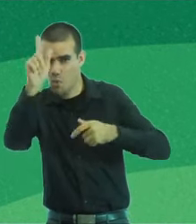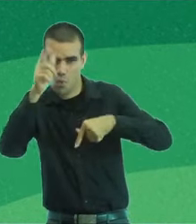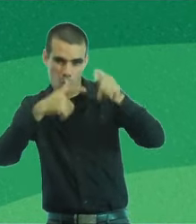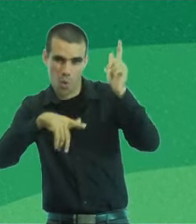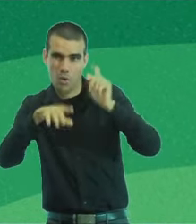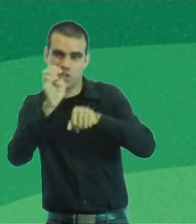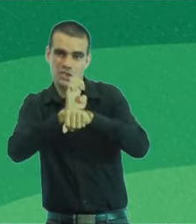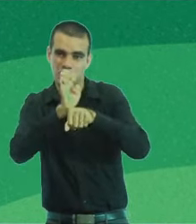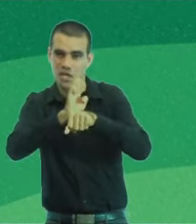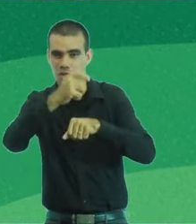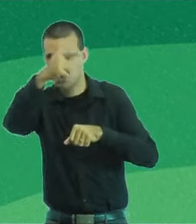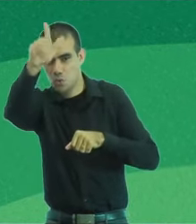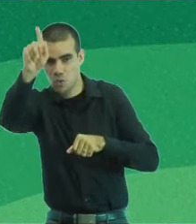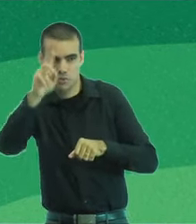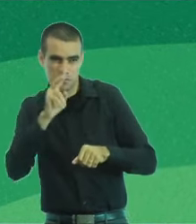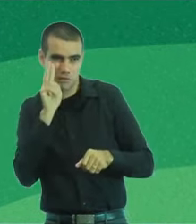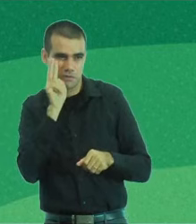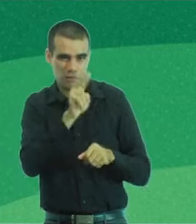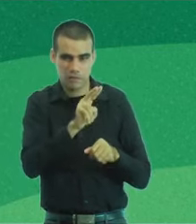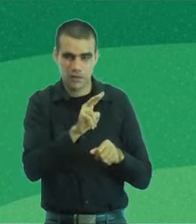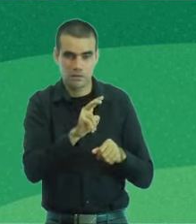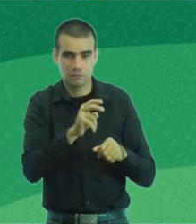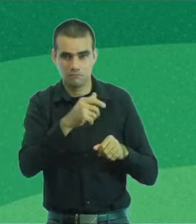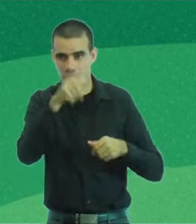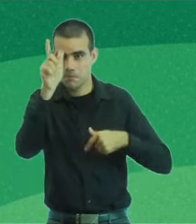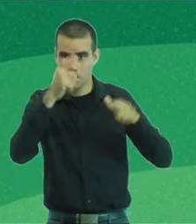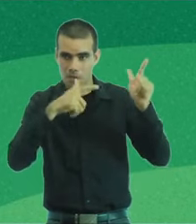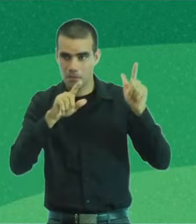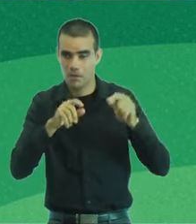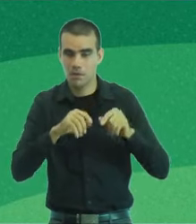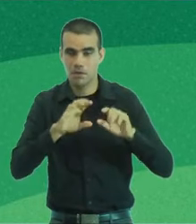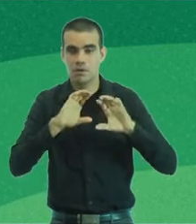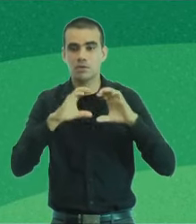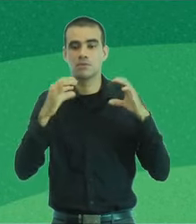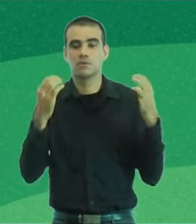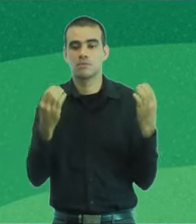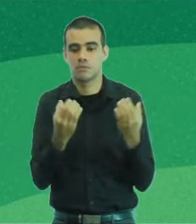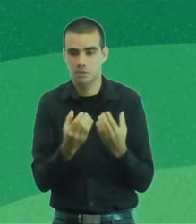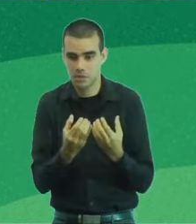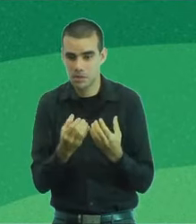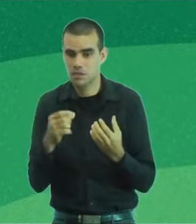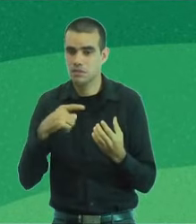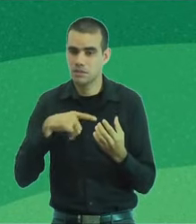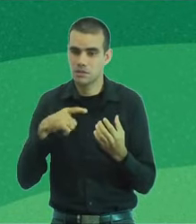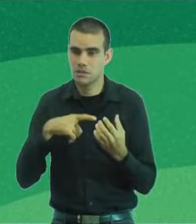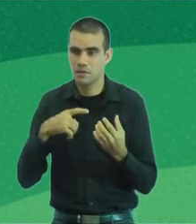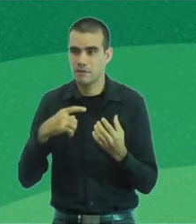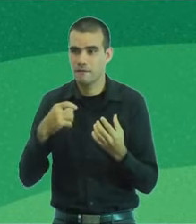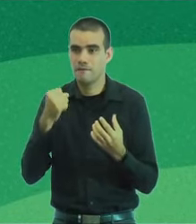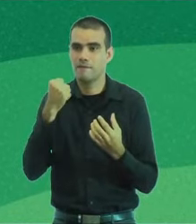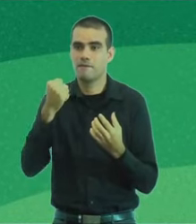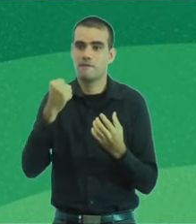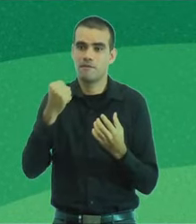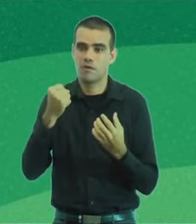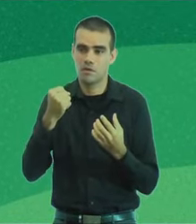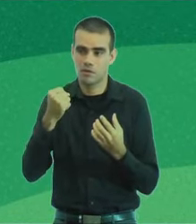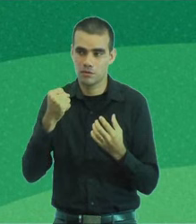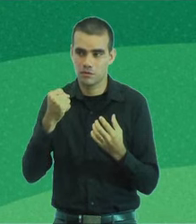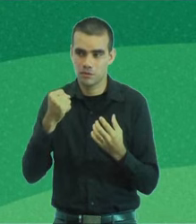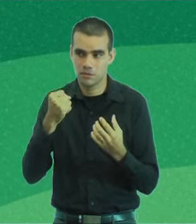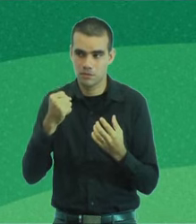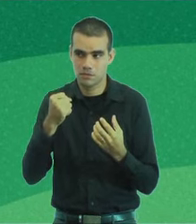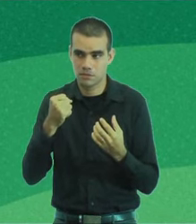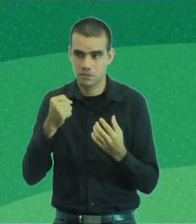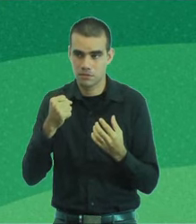de outro estado eu não te enxergo sabe E aí a comunidade ela tem esse poder de saber essas coisas de